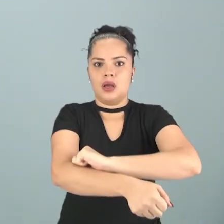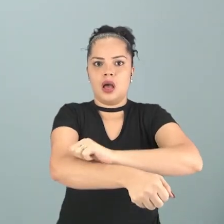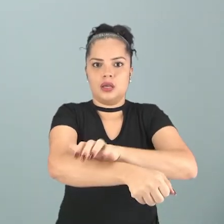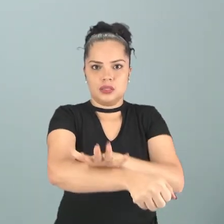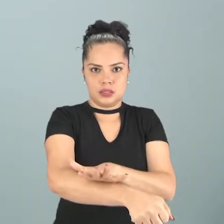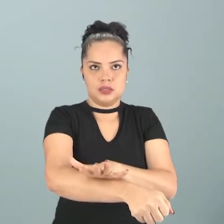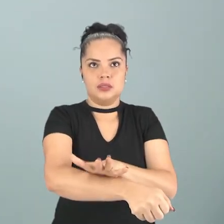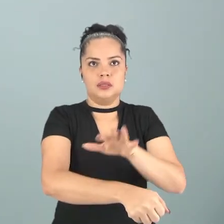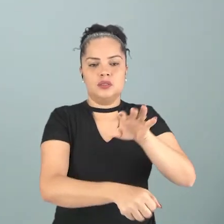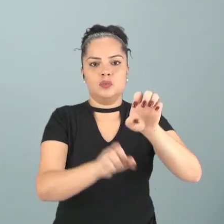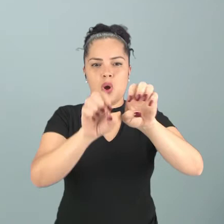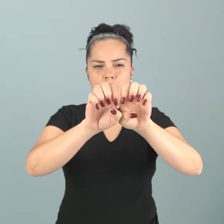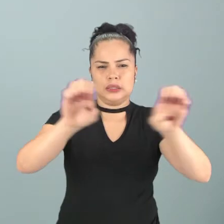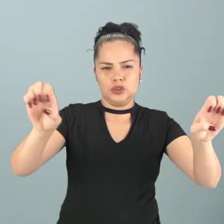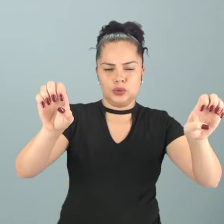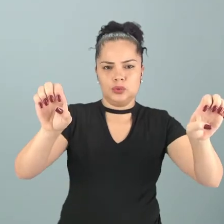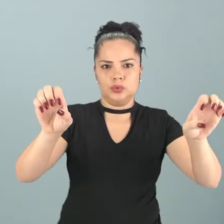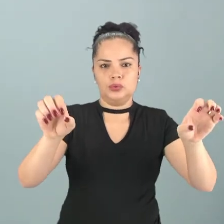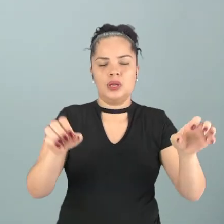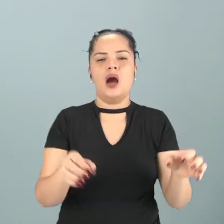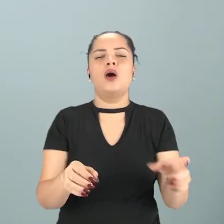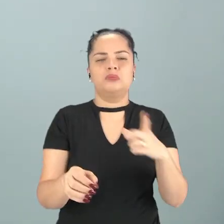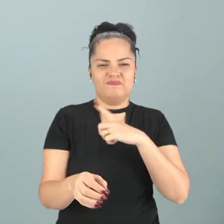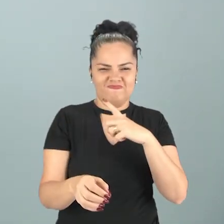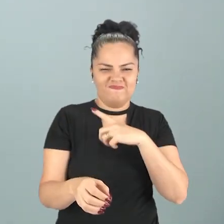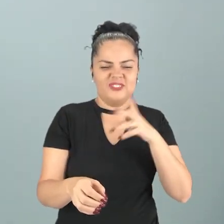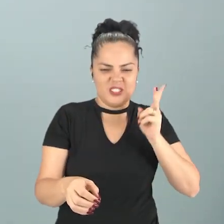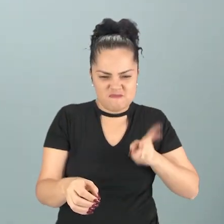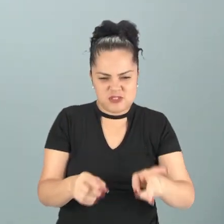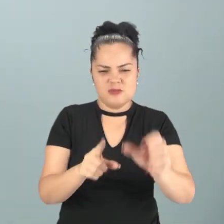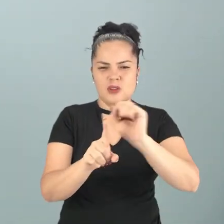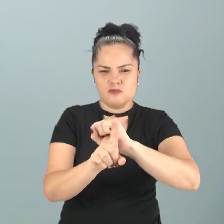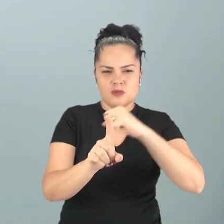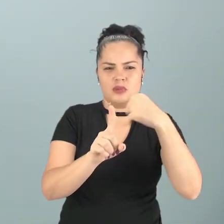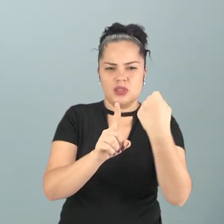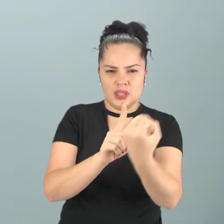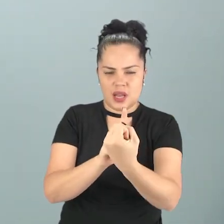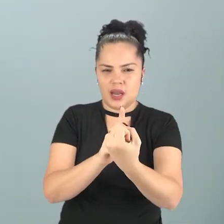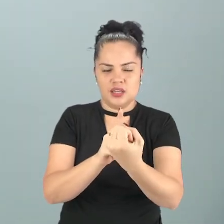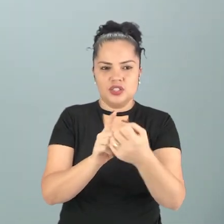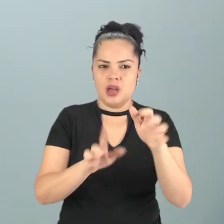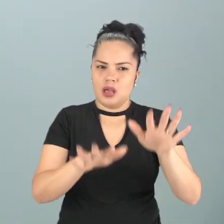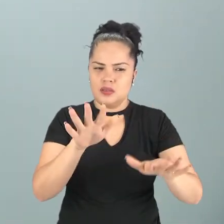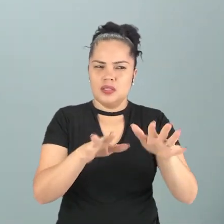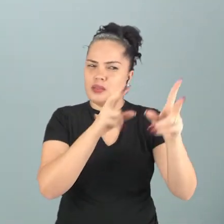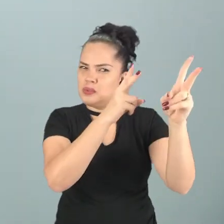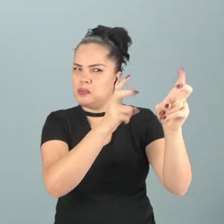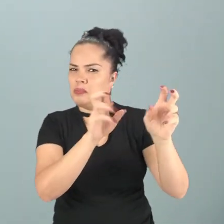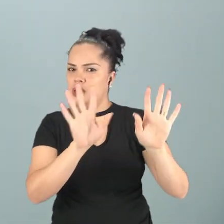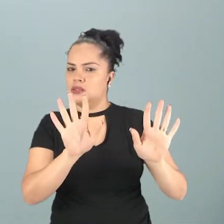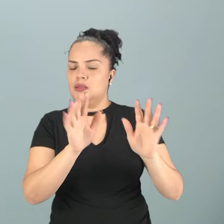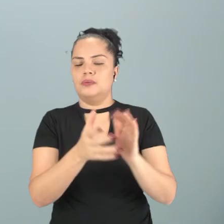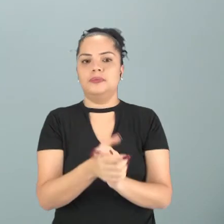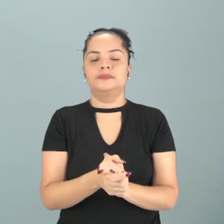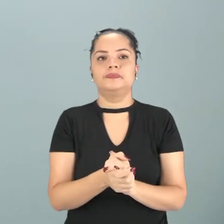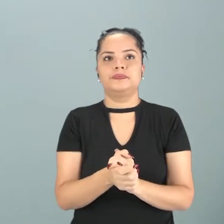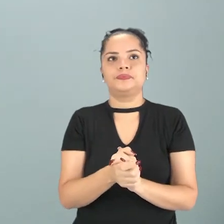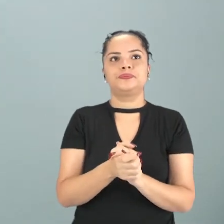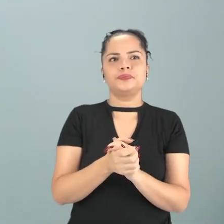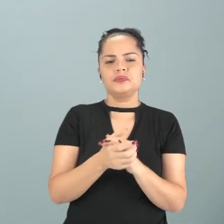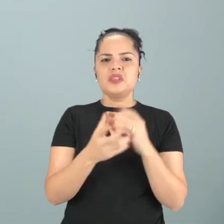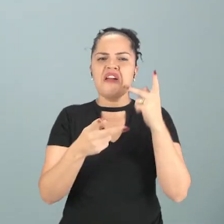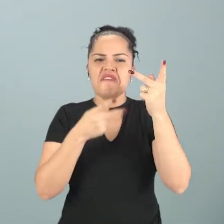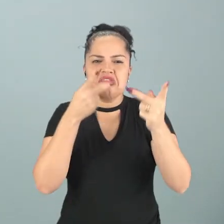aquele racismo que está enraizado na sociedade, que a gente muitas vezes nem percebe que é racismo. Observem, falas e